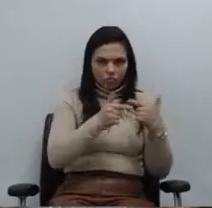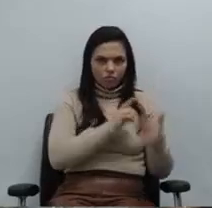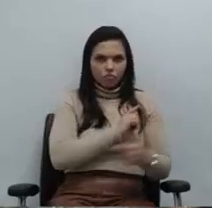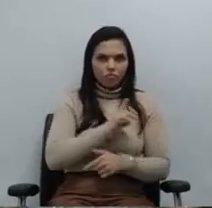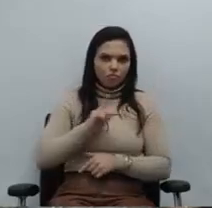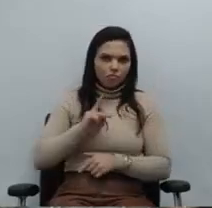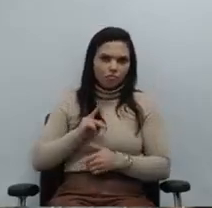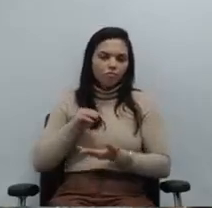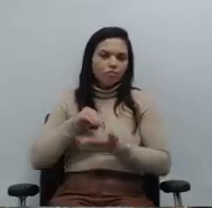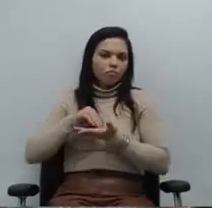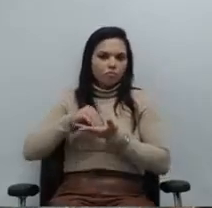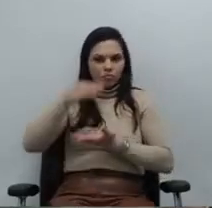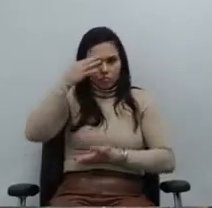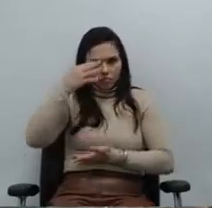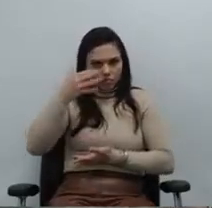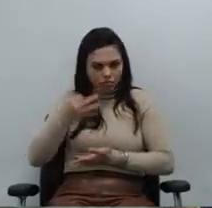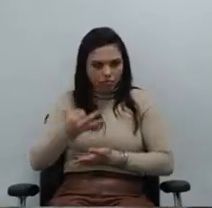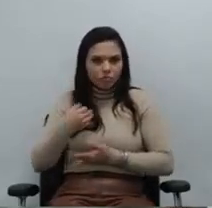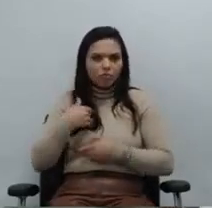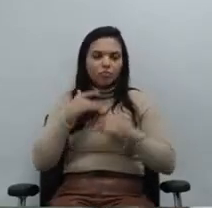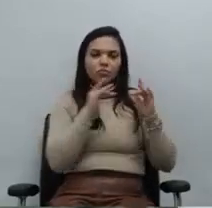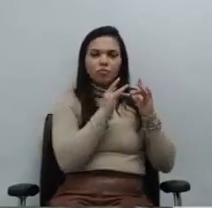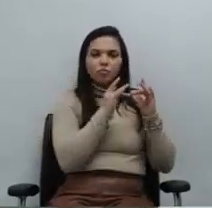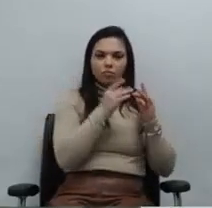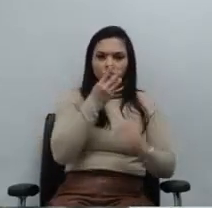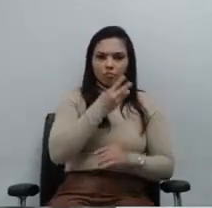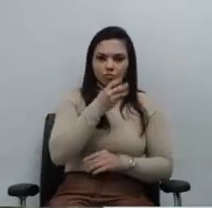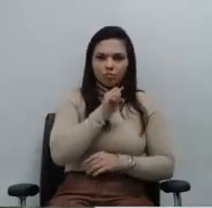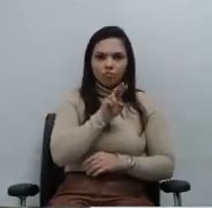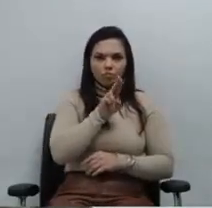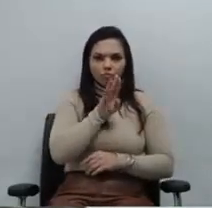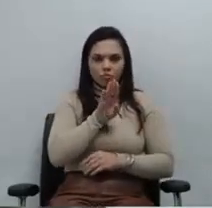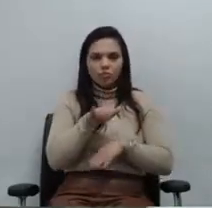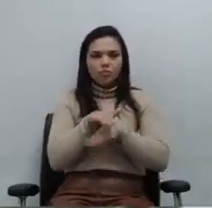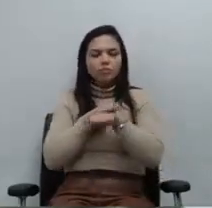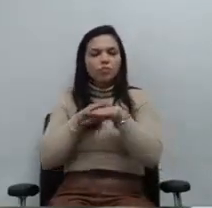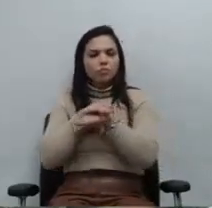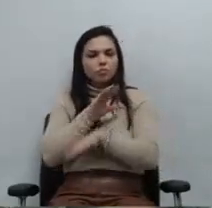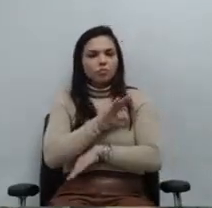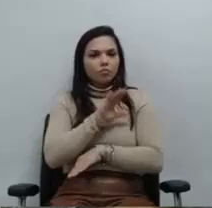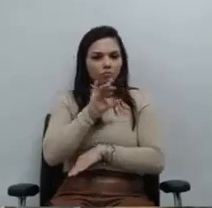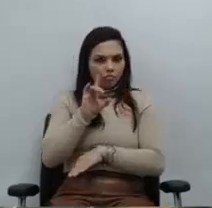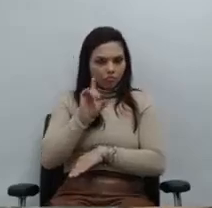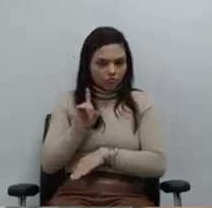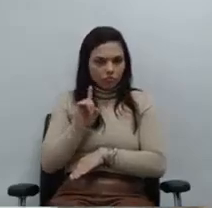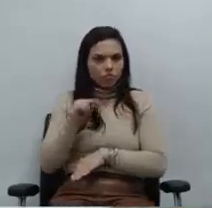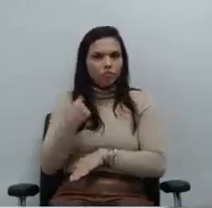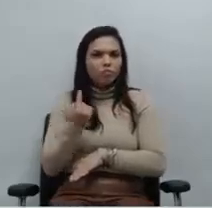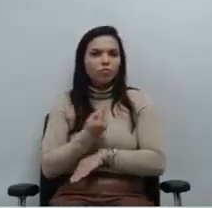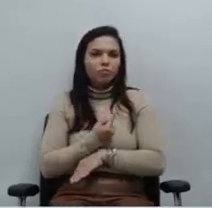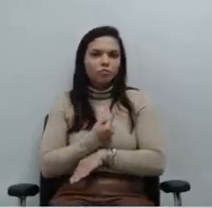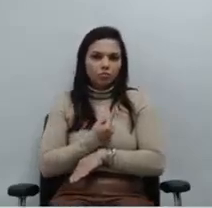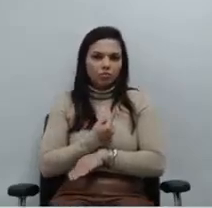que está acontecendo. Fiz contato com a terceira sub foi na unidade, conversou com o coordenador e tudo, e a gente chegou num termo